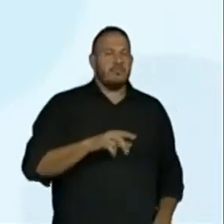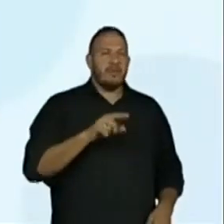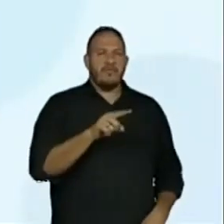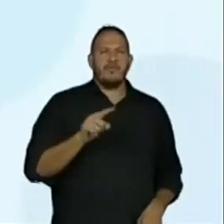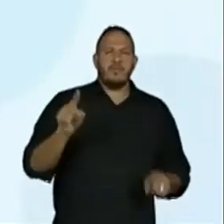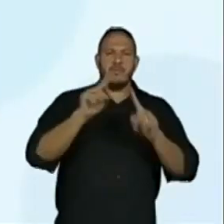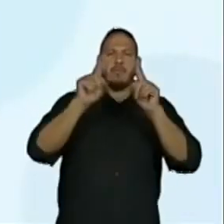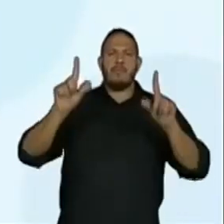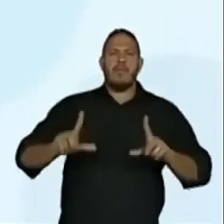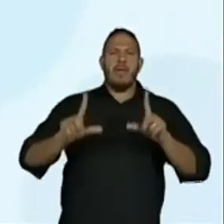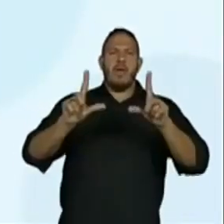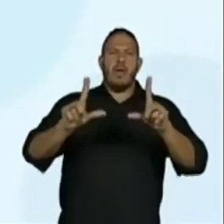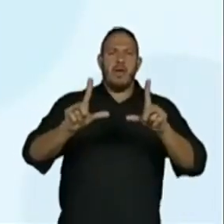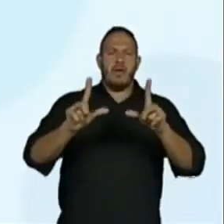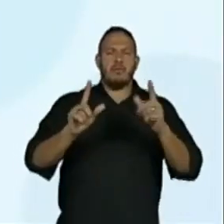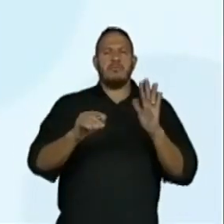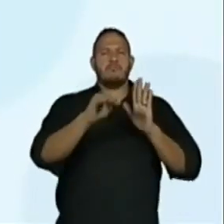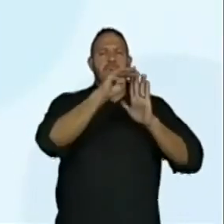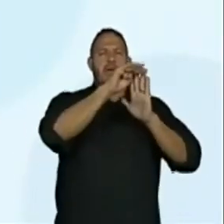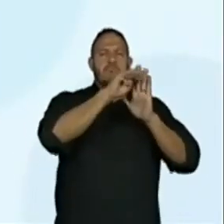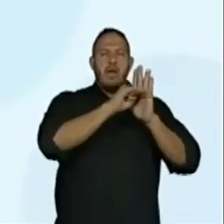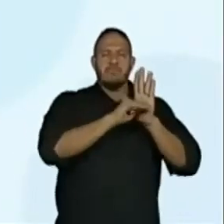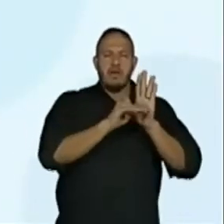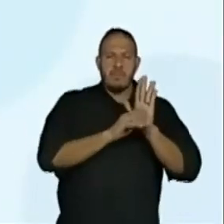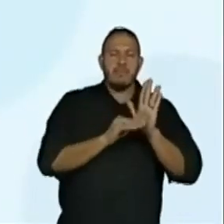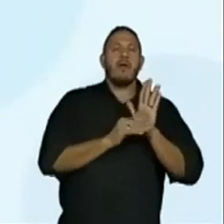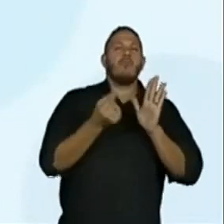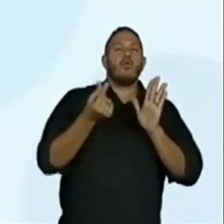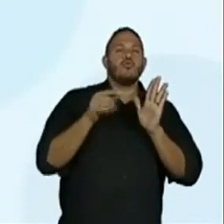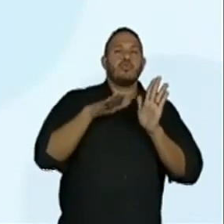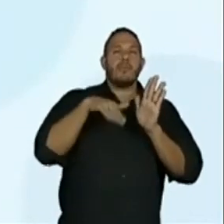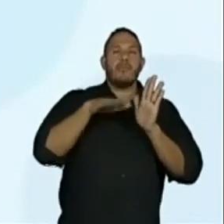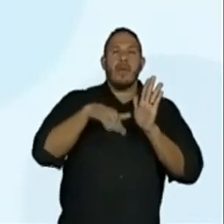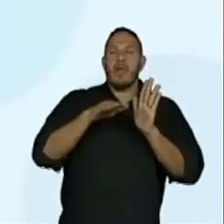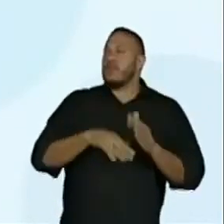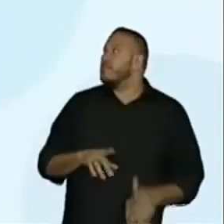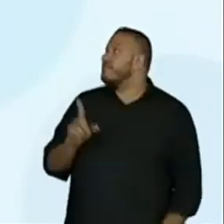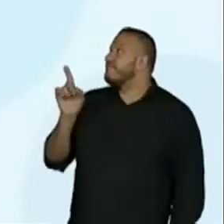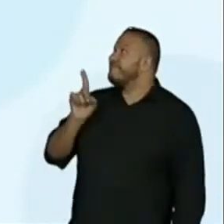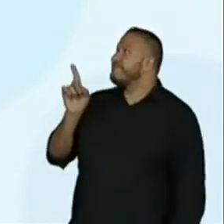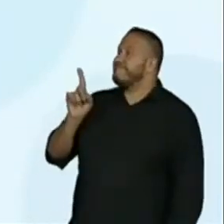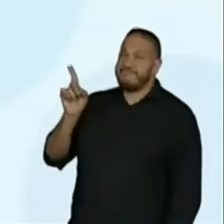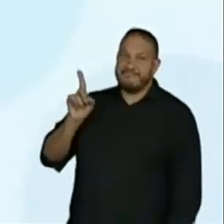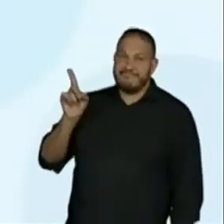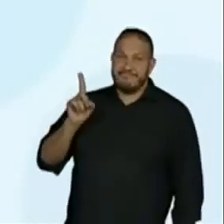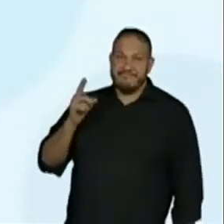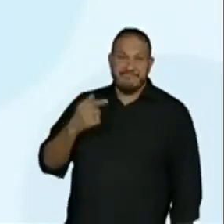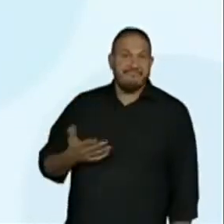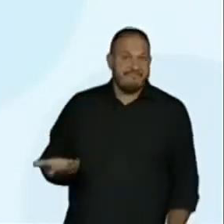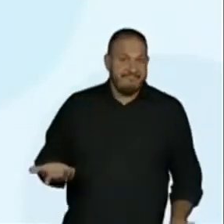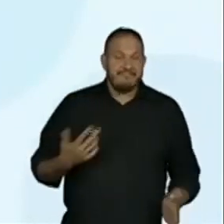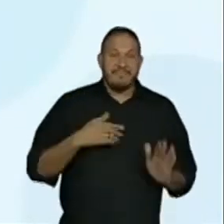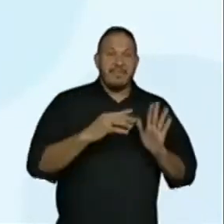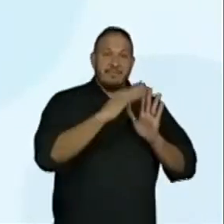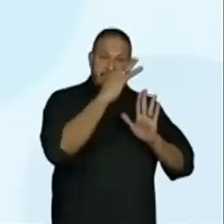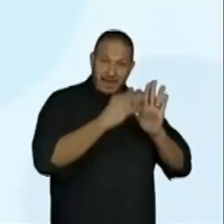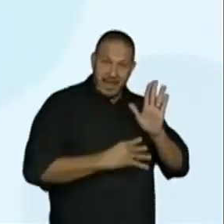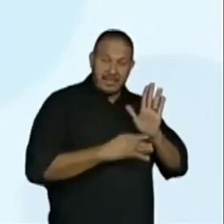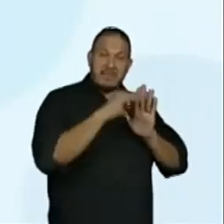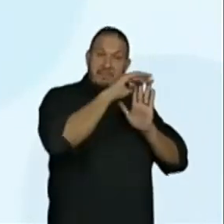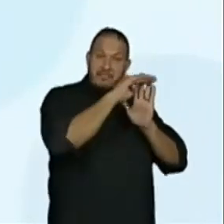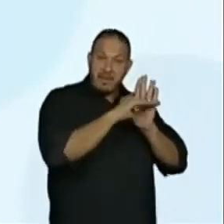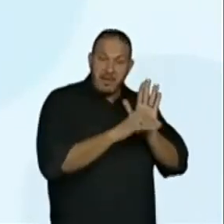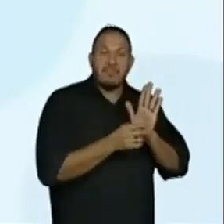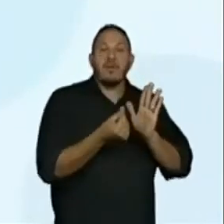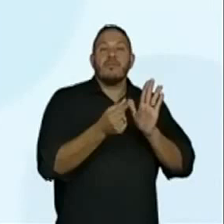placa com o preço de alguns produtos em oferta. Veja, essa placa de ofertas